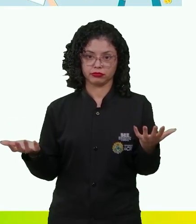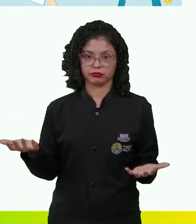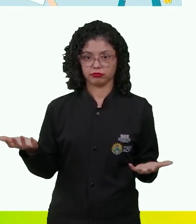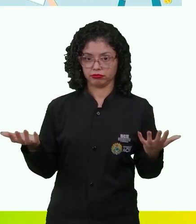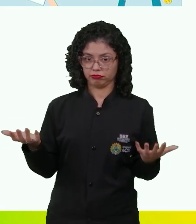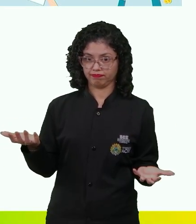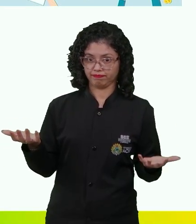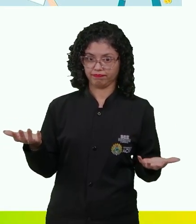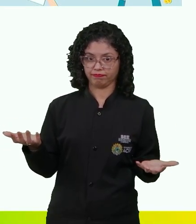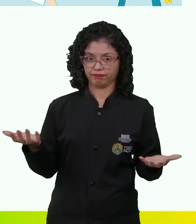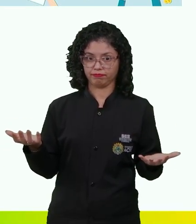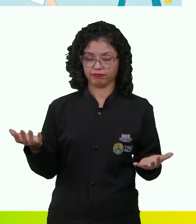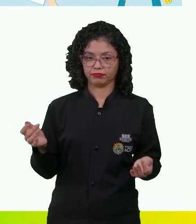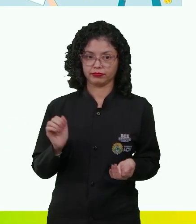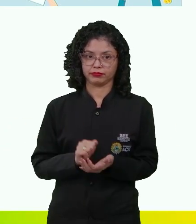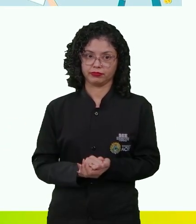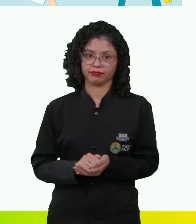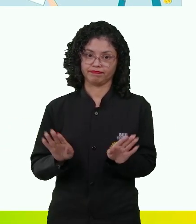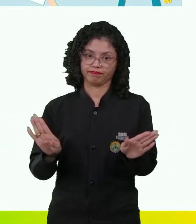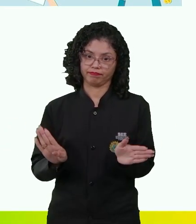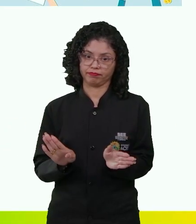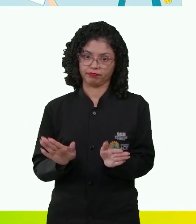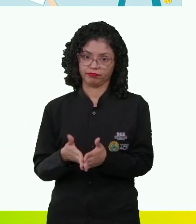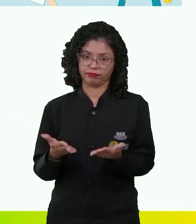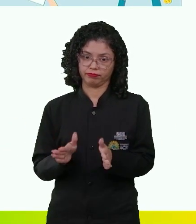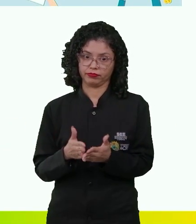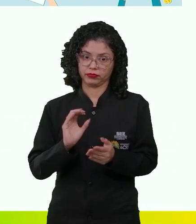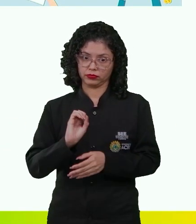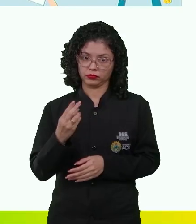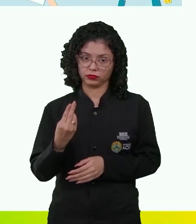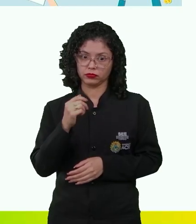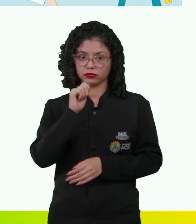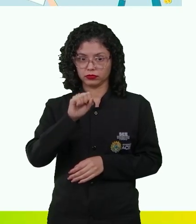tidos como países pobres ou